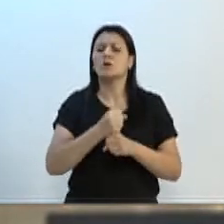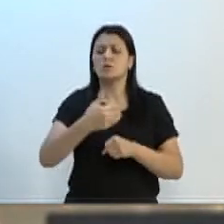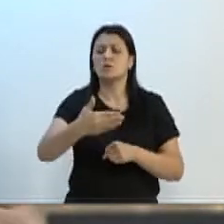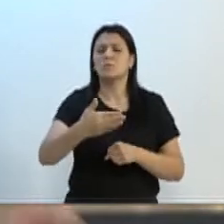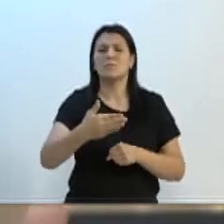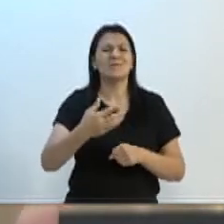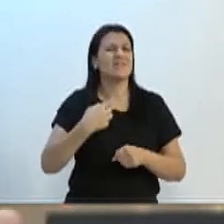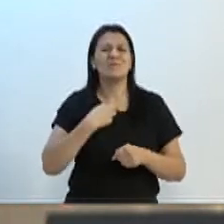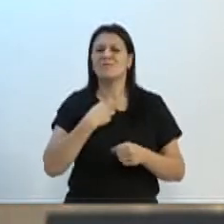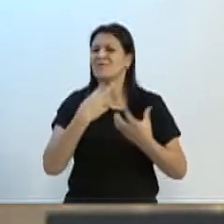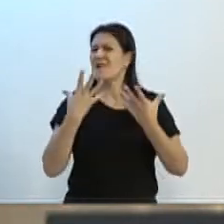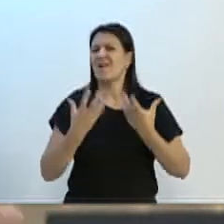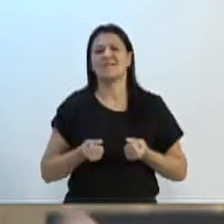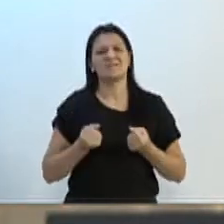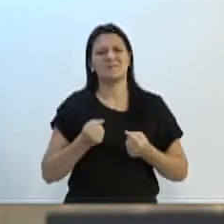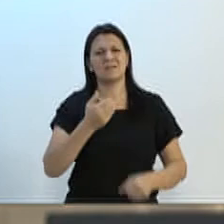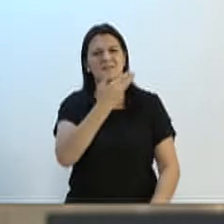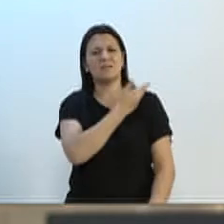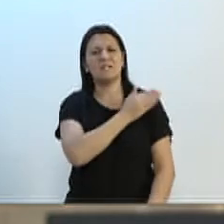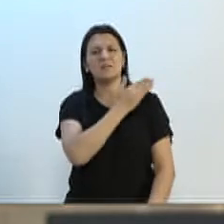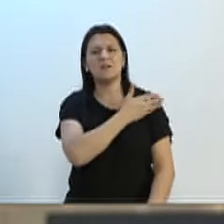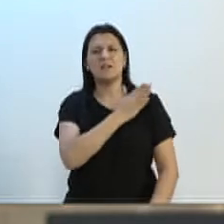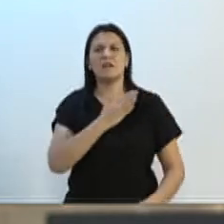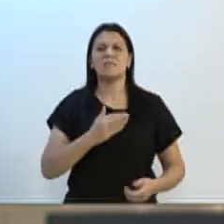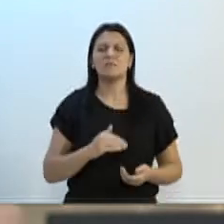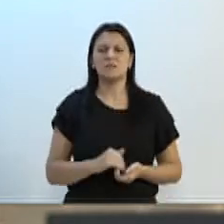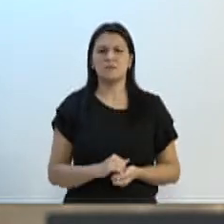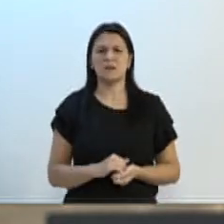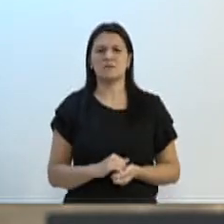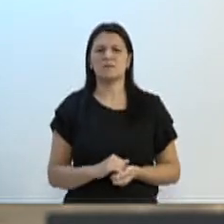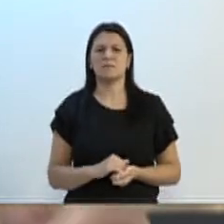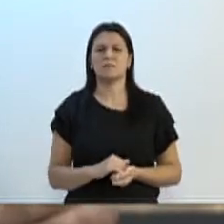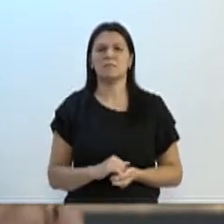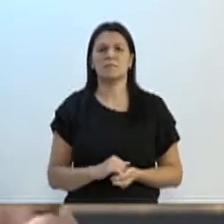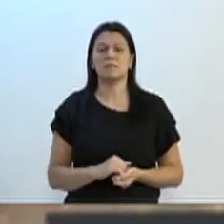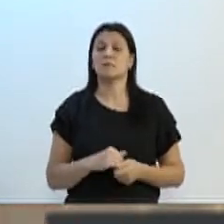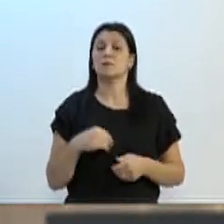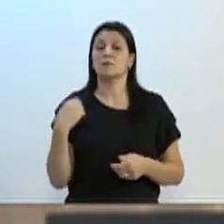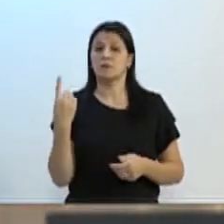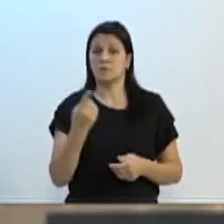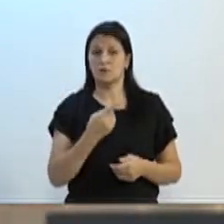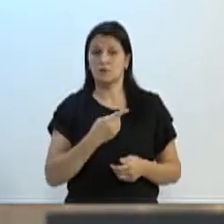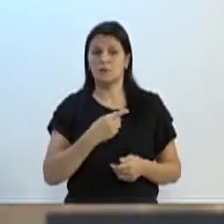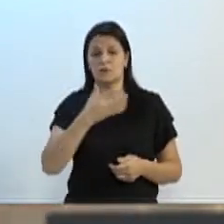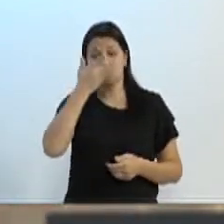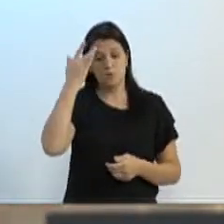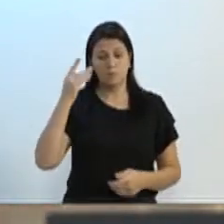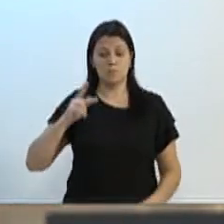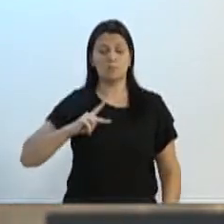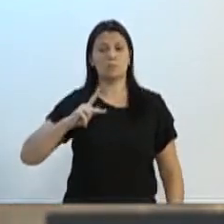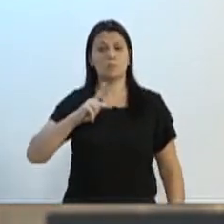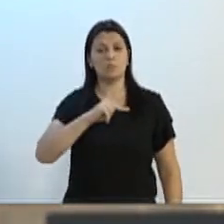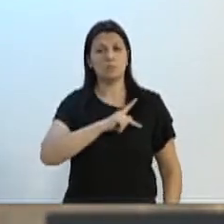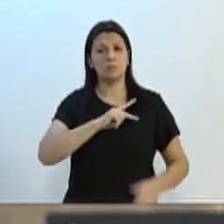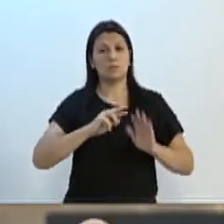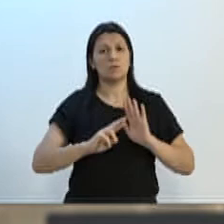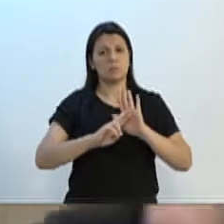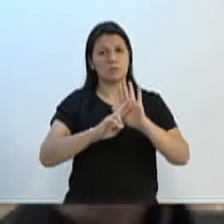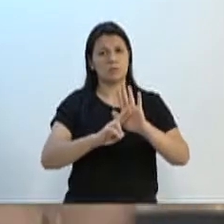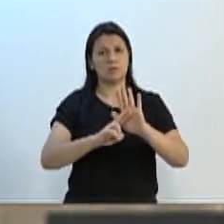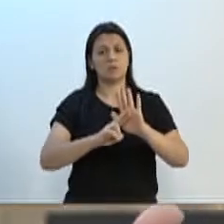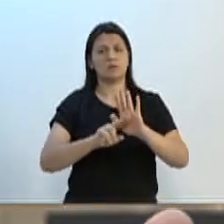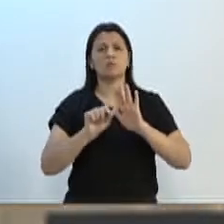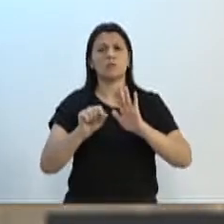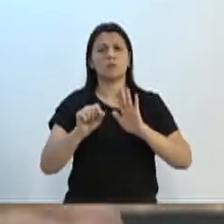esse tipo de preconceito e qualquer outro tipo de preconceito aqui na nossa cidade. E nós, como homens públicos, pessoas públicas, representantes da população, temos o dever de